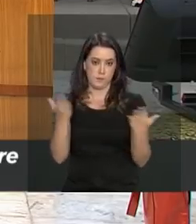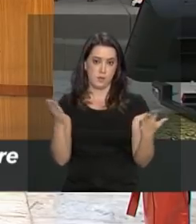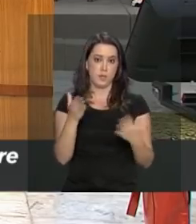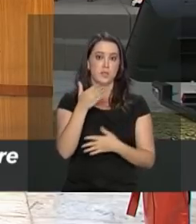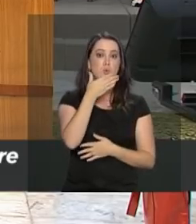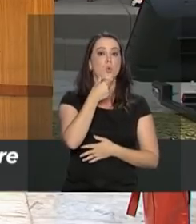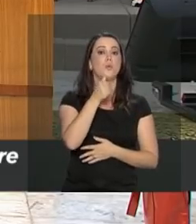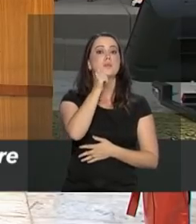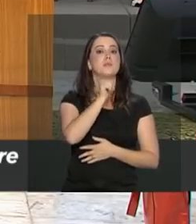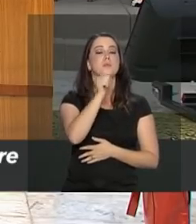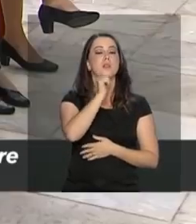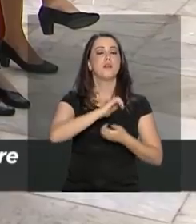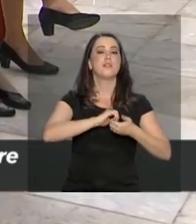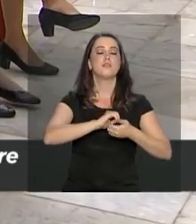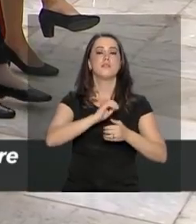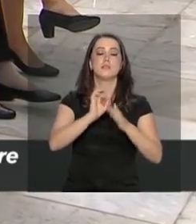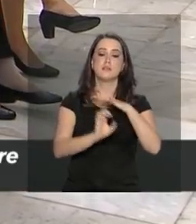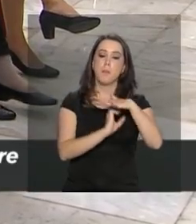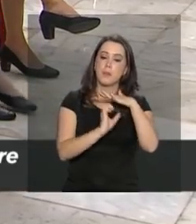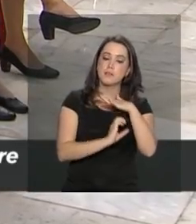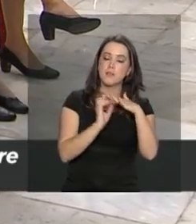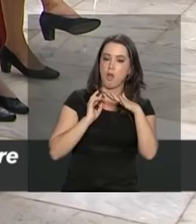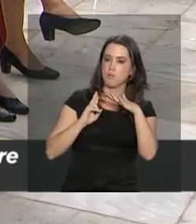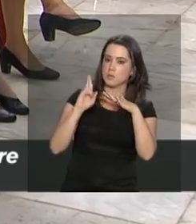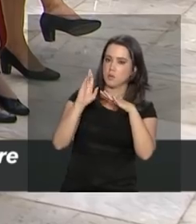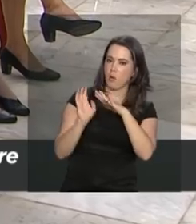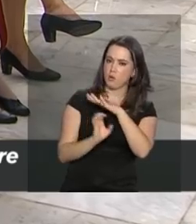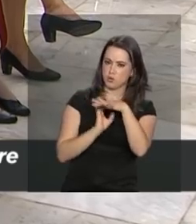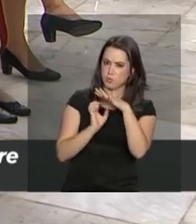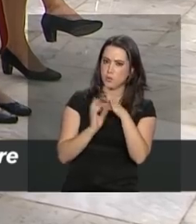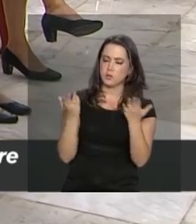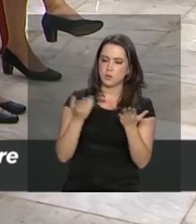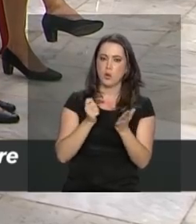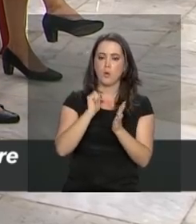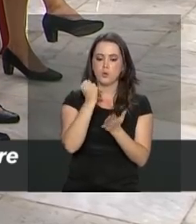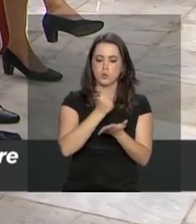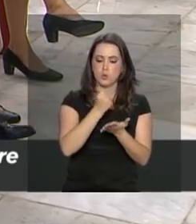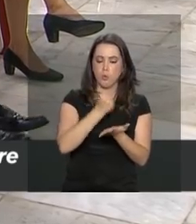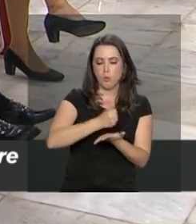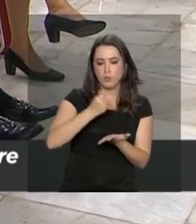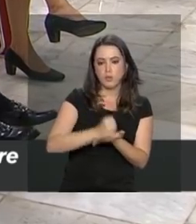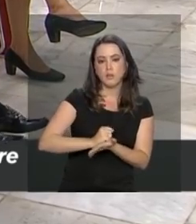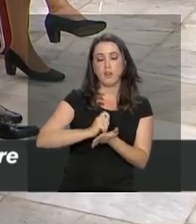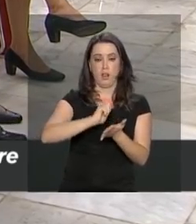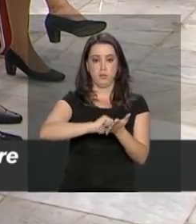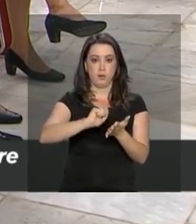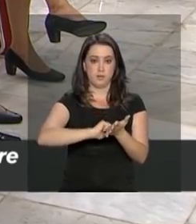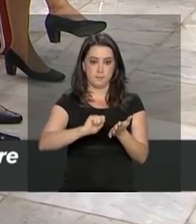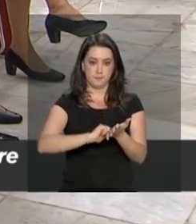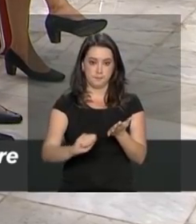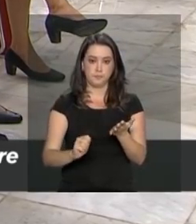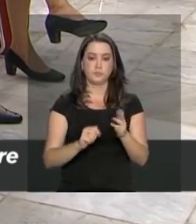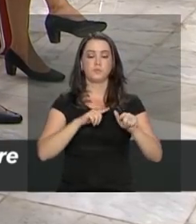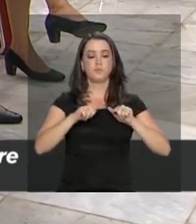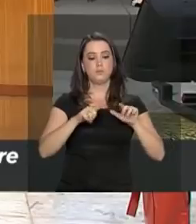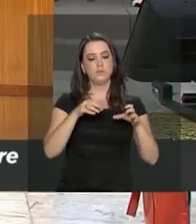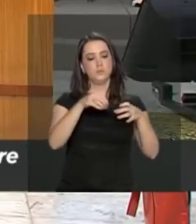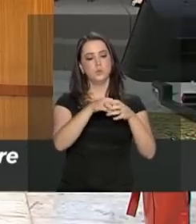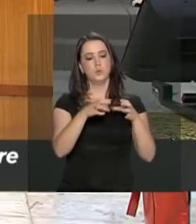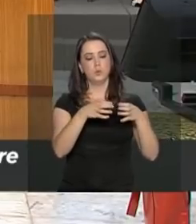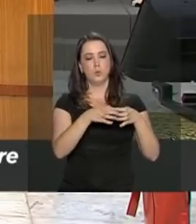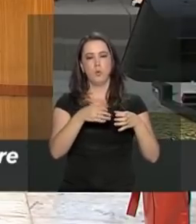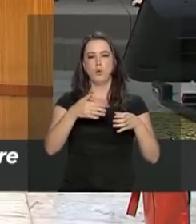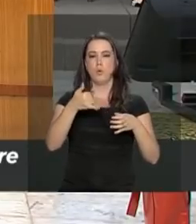assina os contratos enfim as senhoras e senhores profissionais da área de petróleo e gás e minha primeira palavra